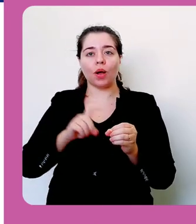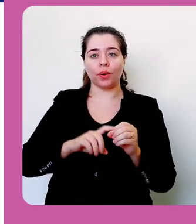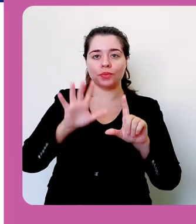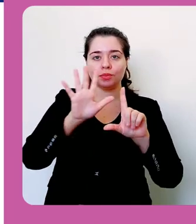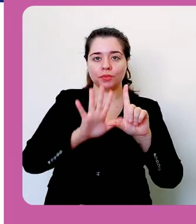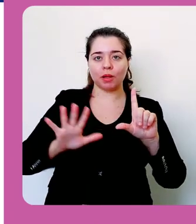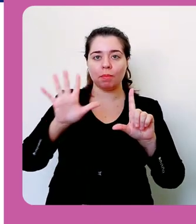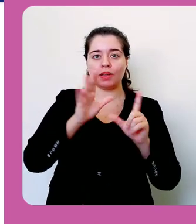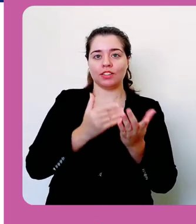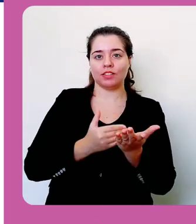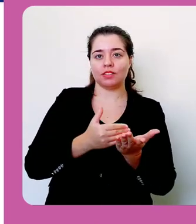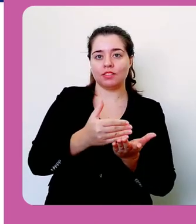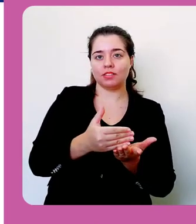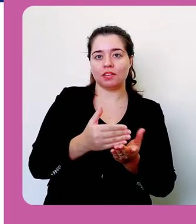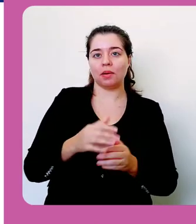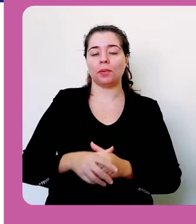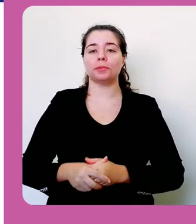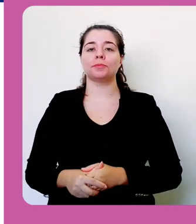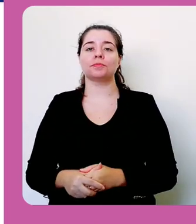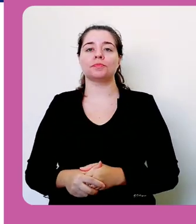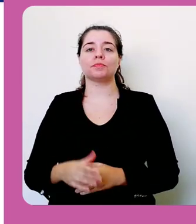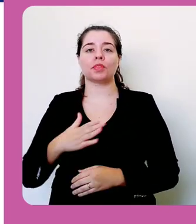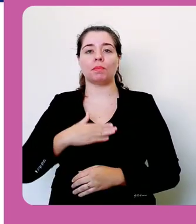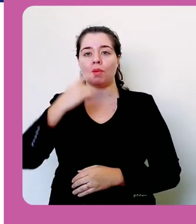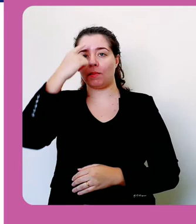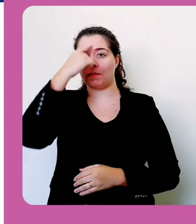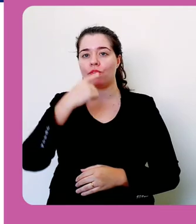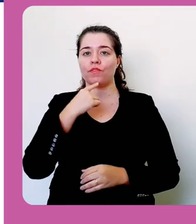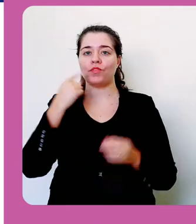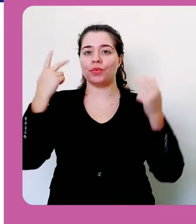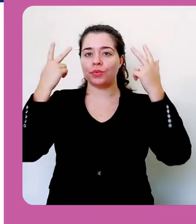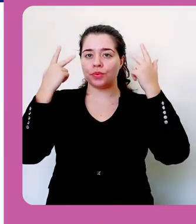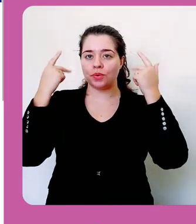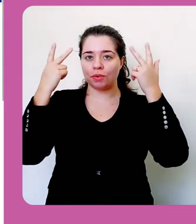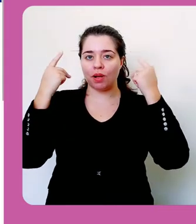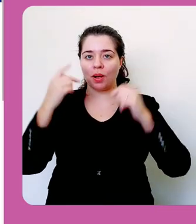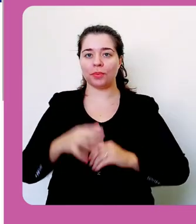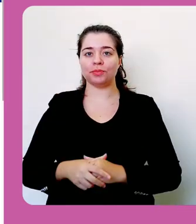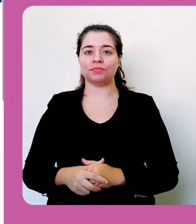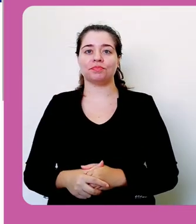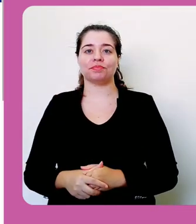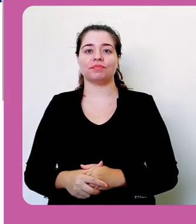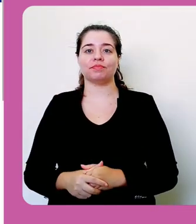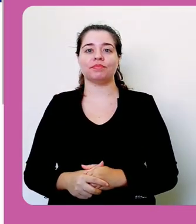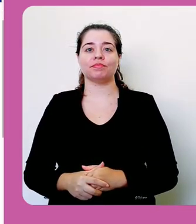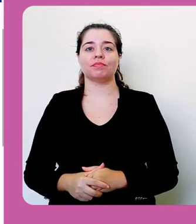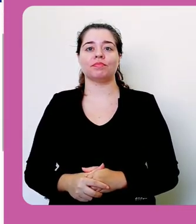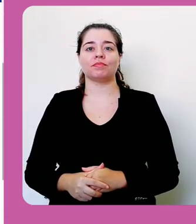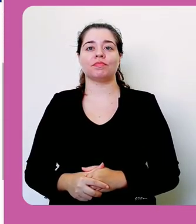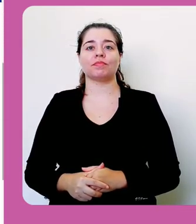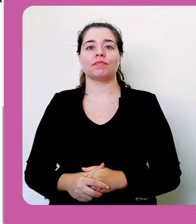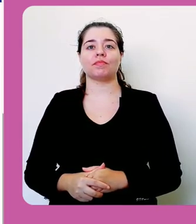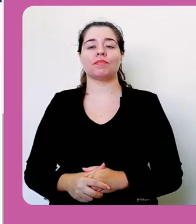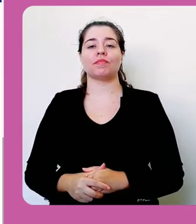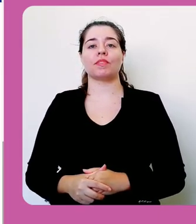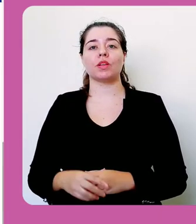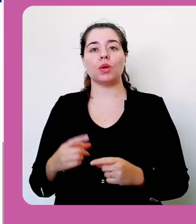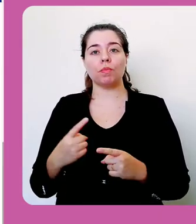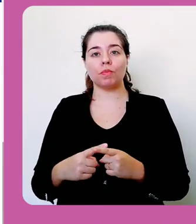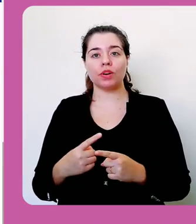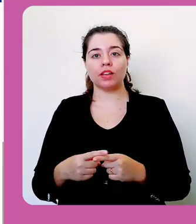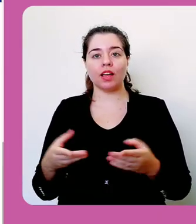porque agora eu vou editar as configurações para mostrar para vocês qual a diferença